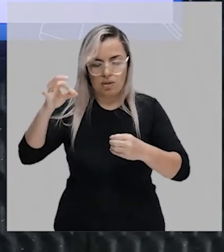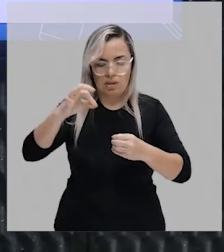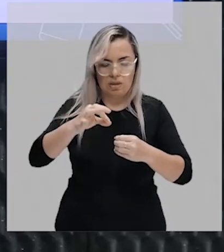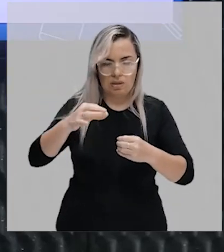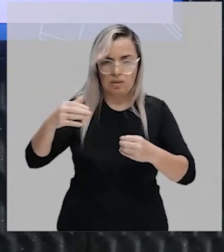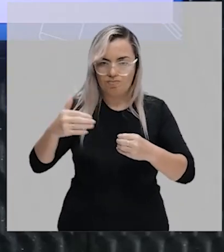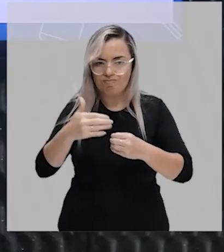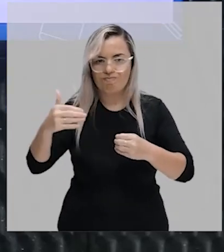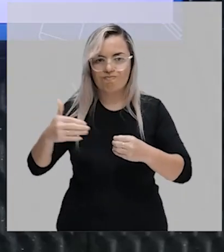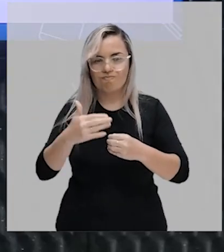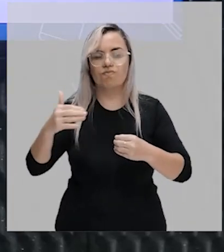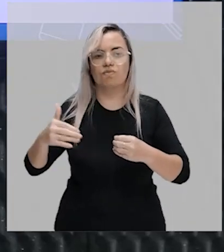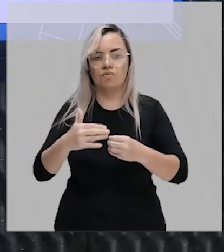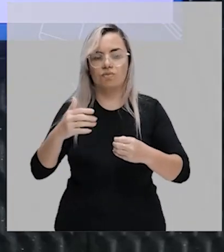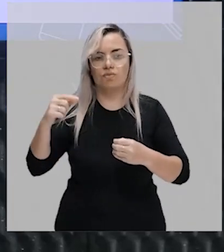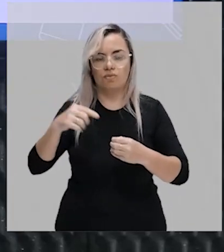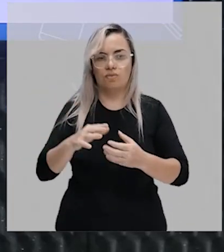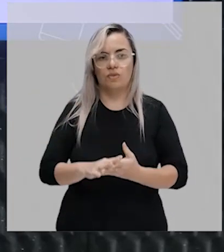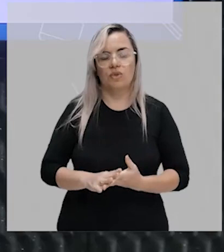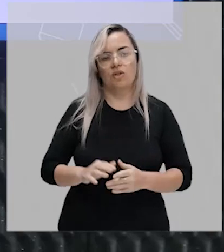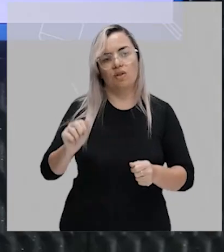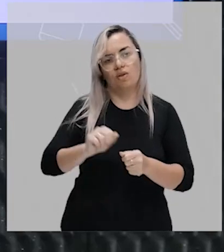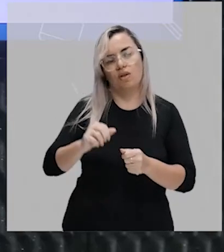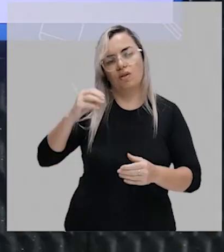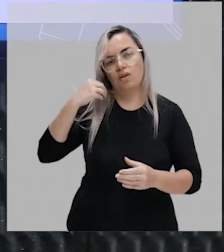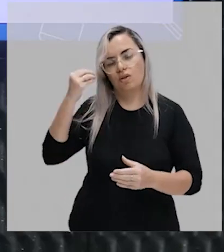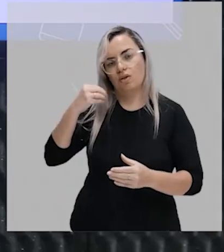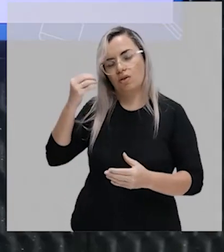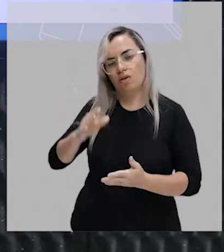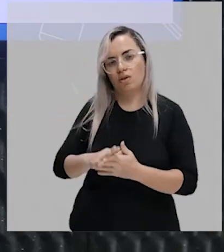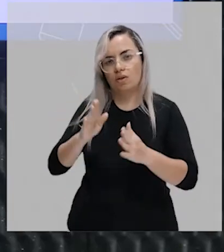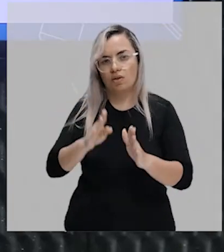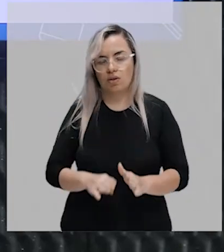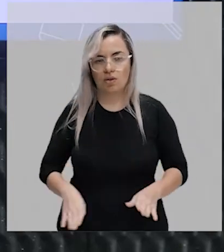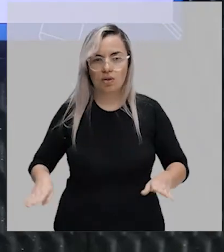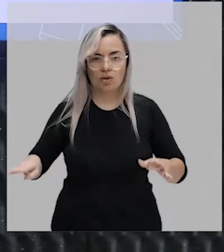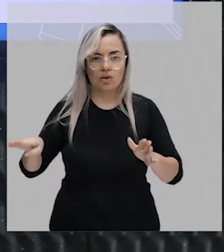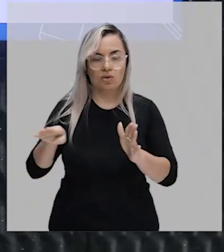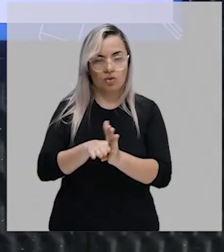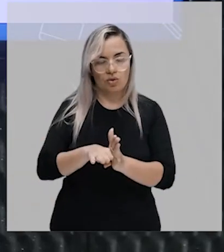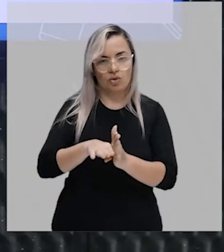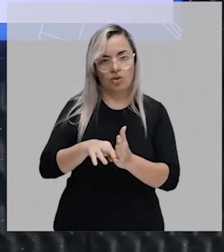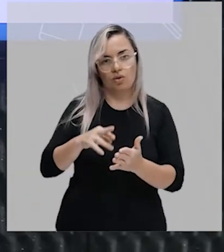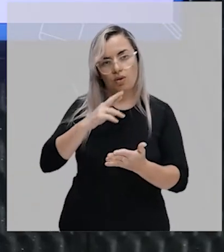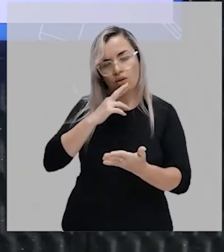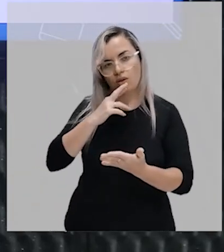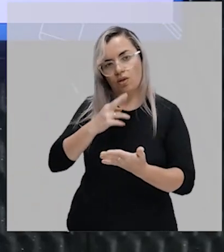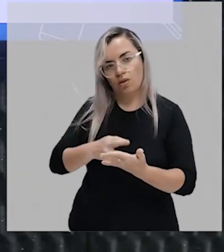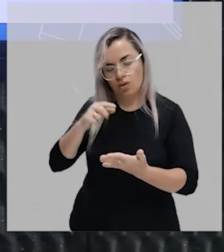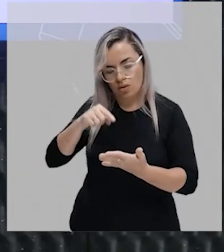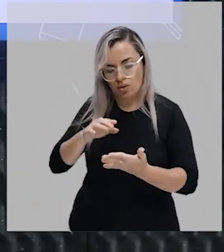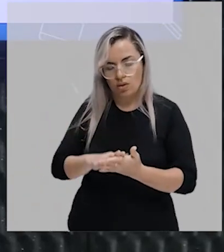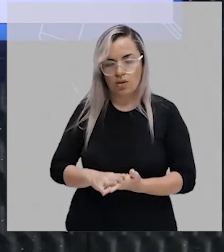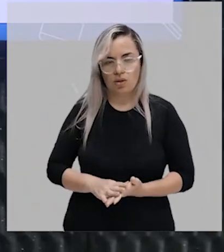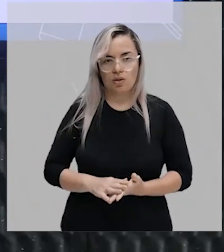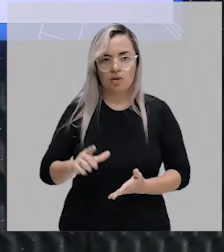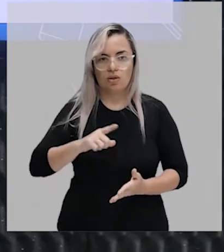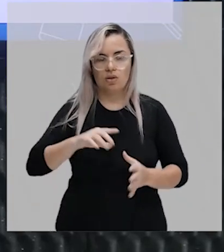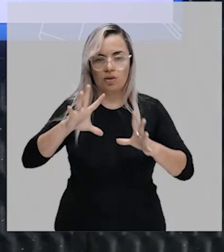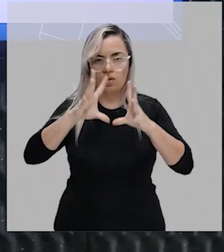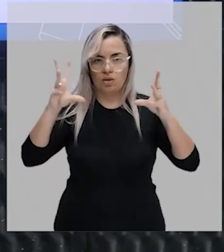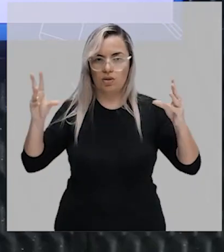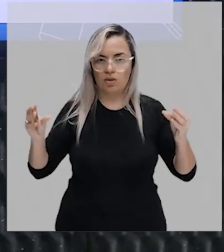experimento, eu chego num resultado. E esse resultado vai me dar uma conclusão que pode comprovar a